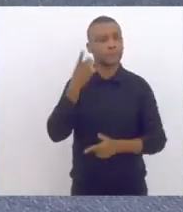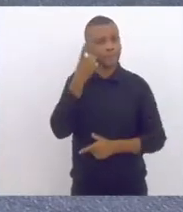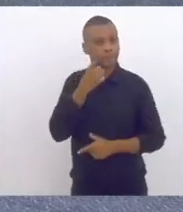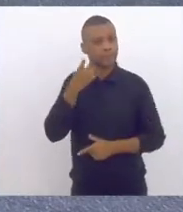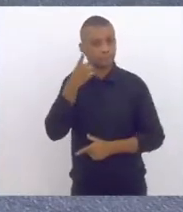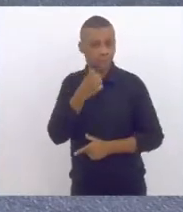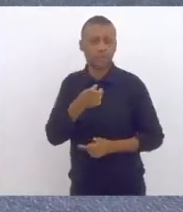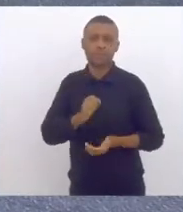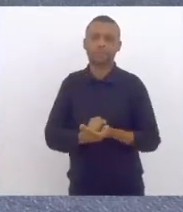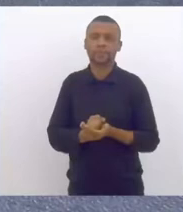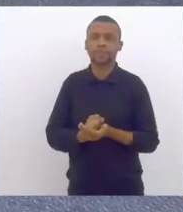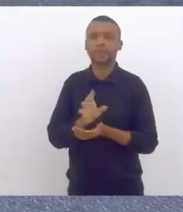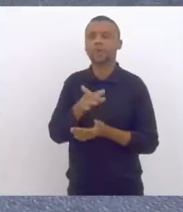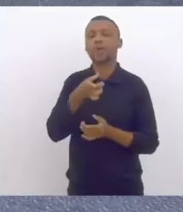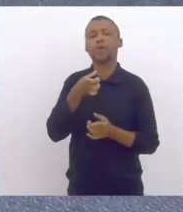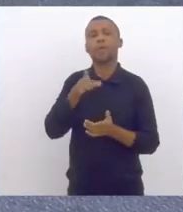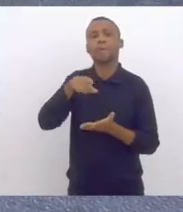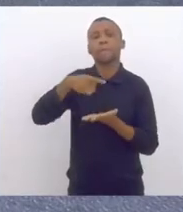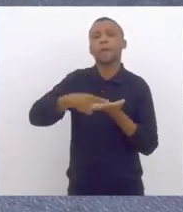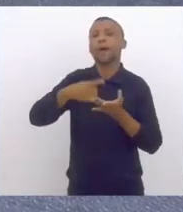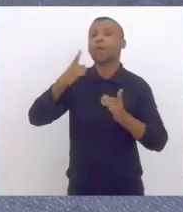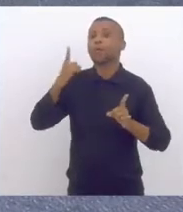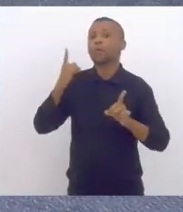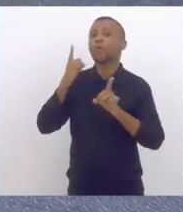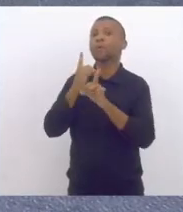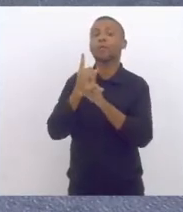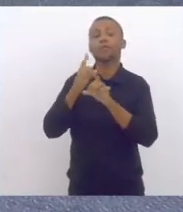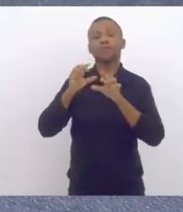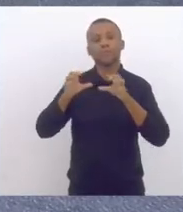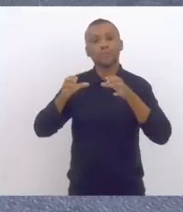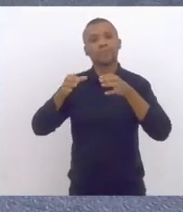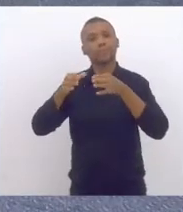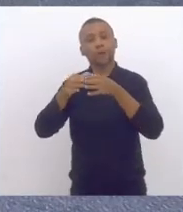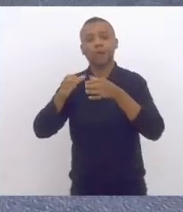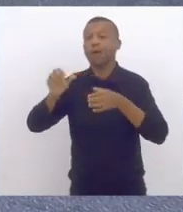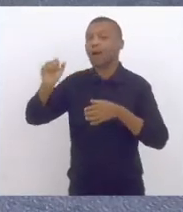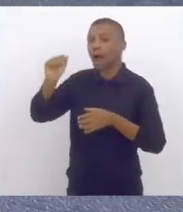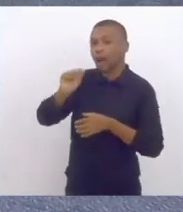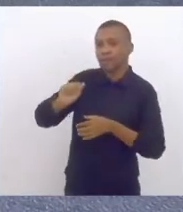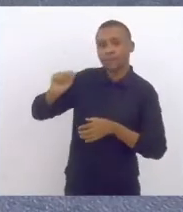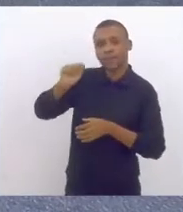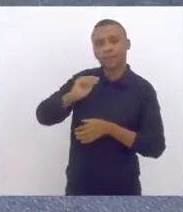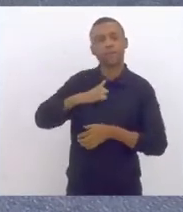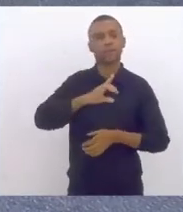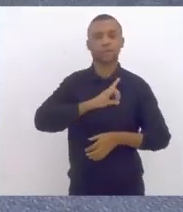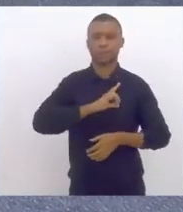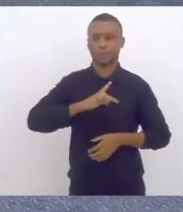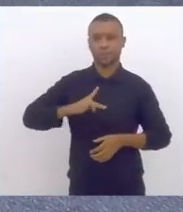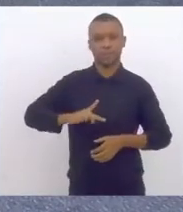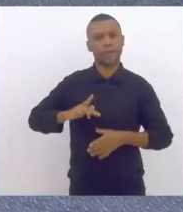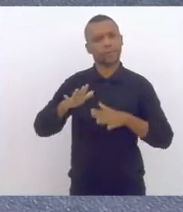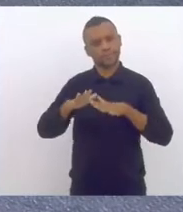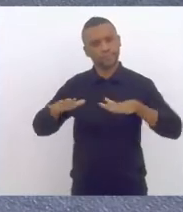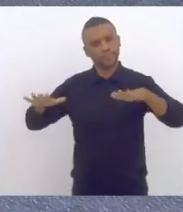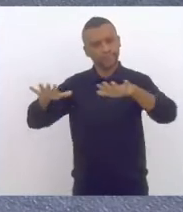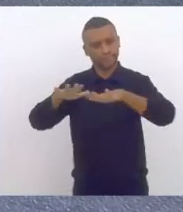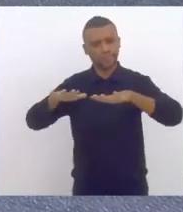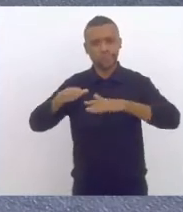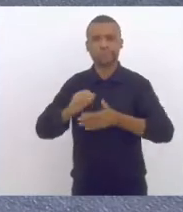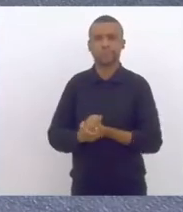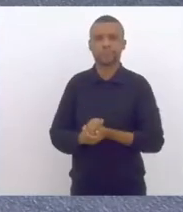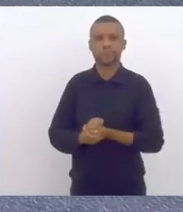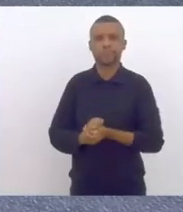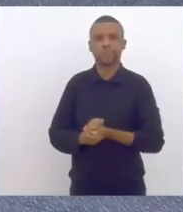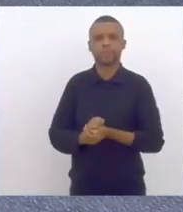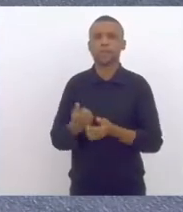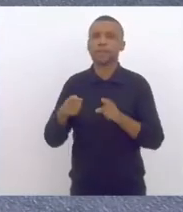foi exatamente um encontro com a Associação dos Defensores Públicos, e os defensores do